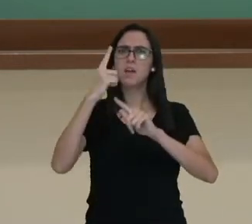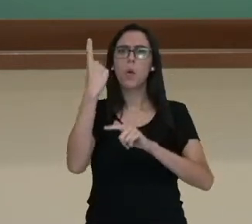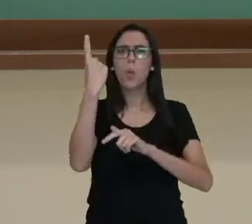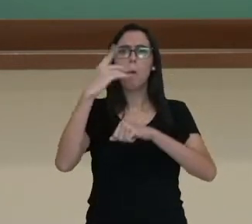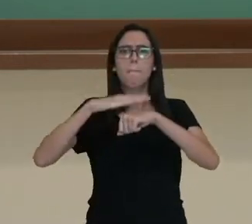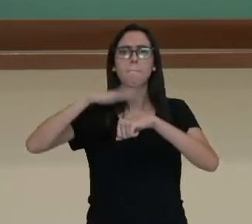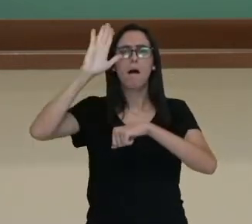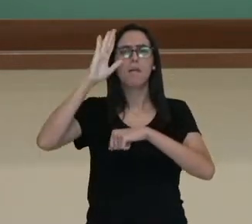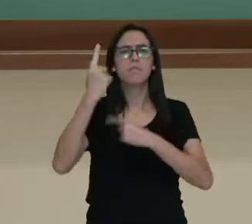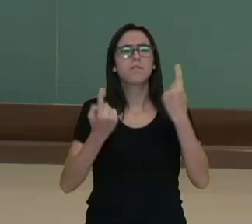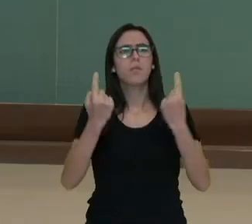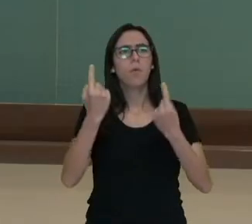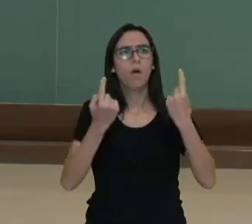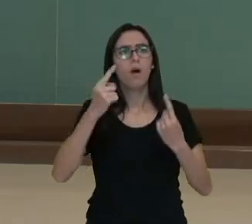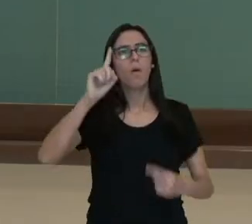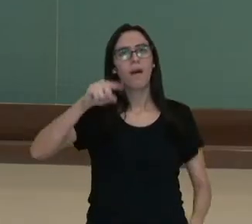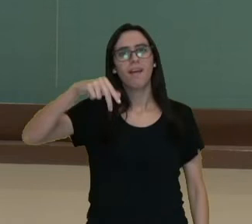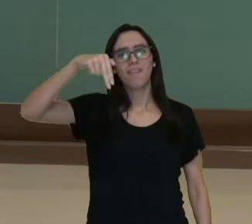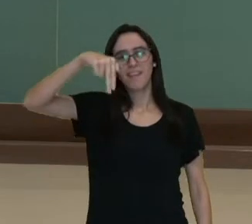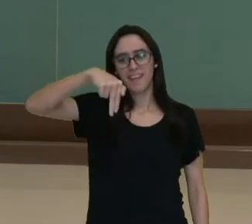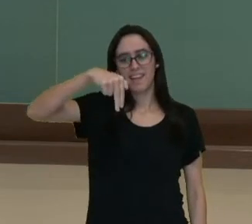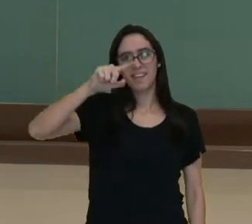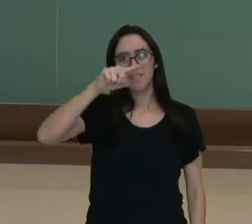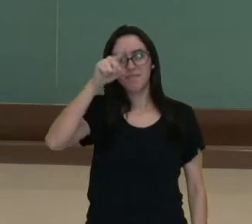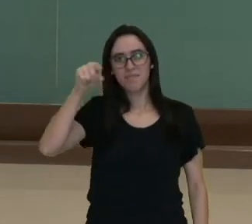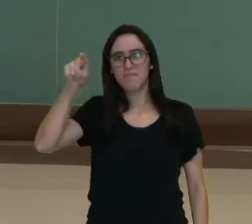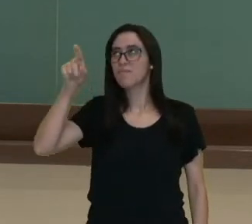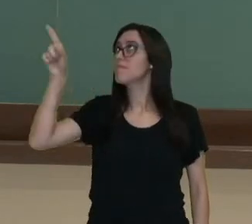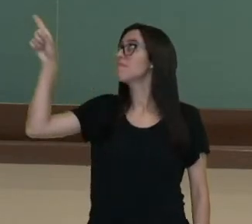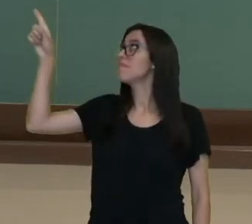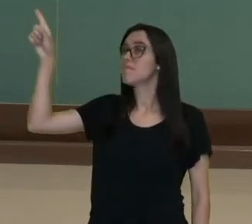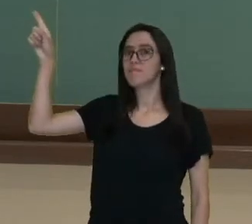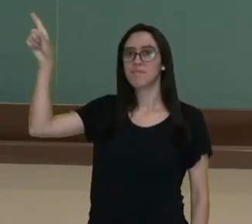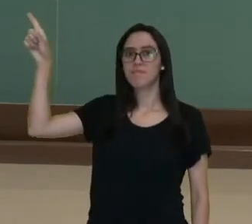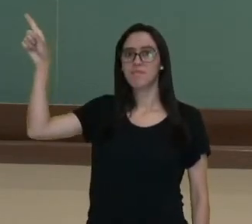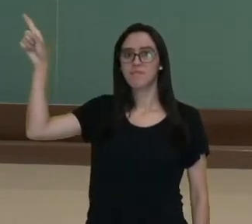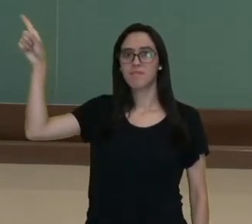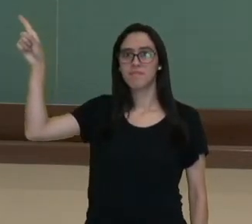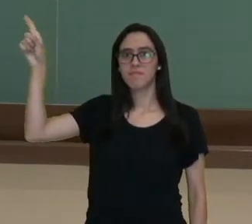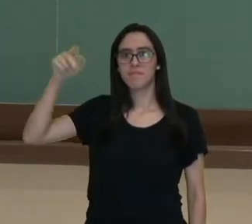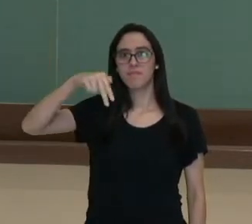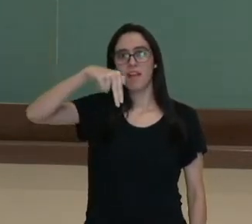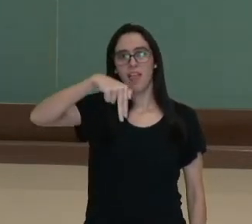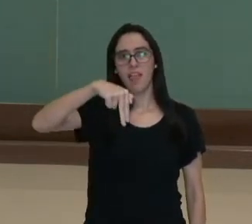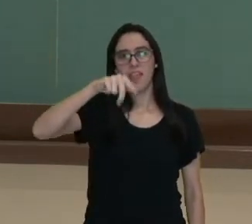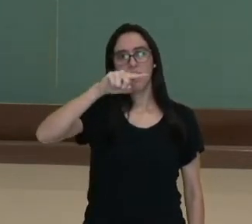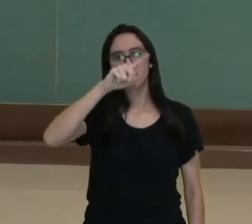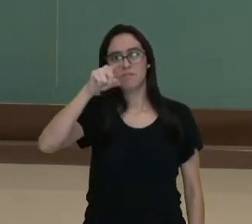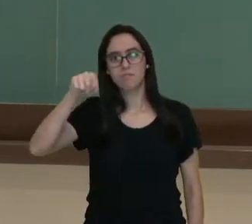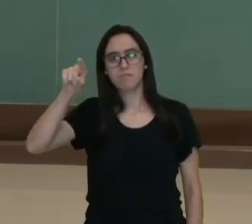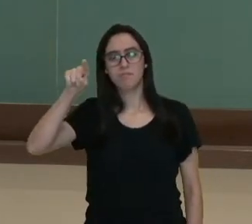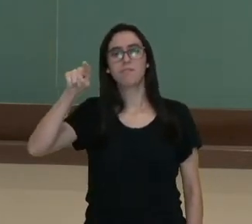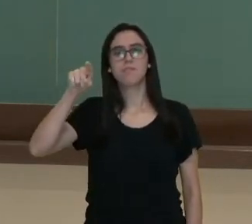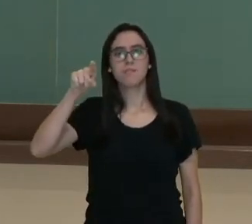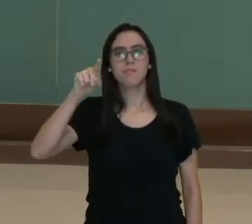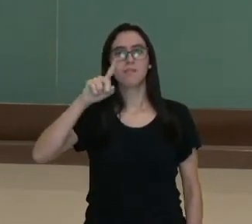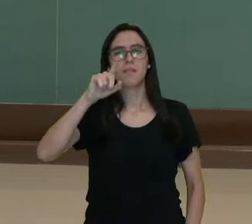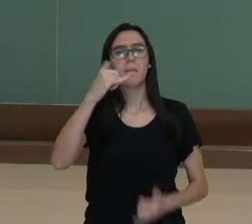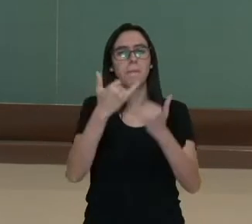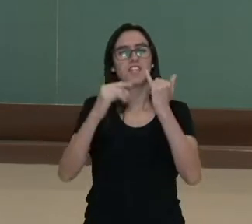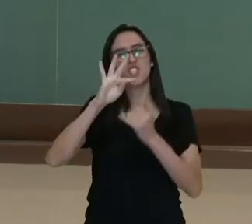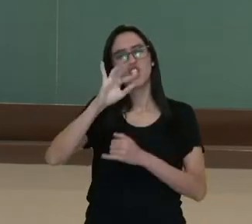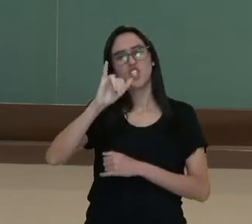ó, a letra N, tá? Que tem essa marca gráfica como se fosse aí mesmo o